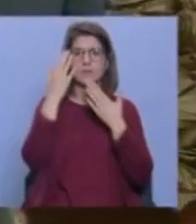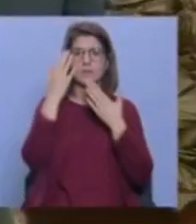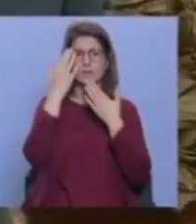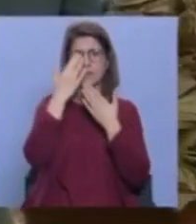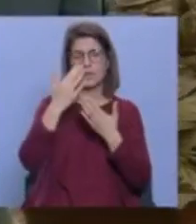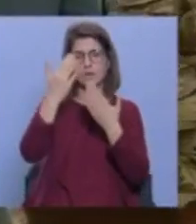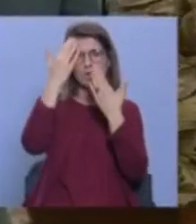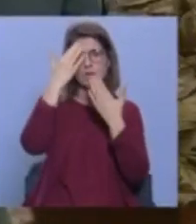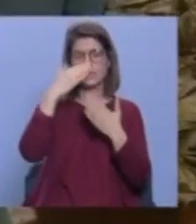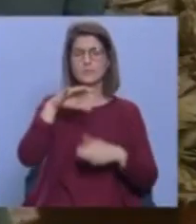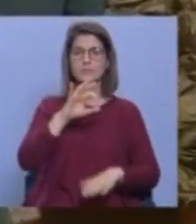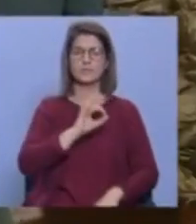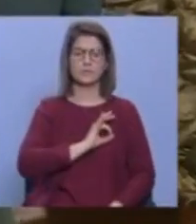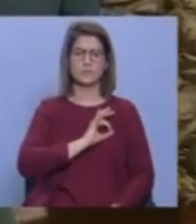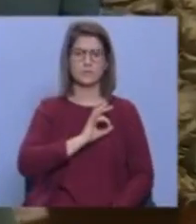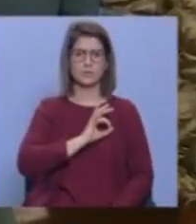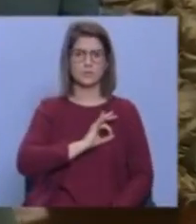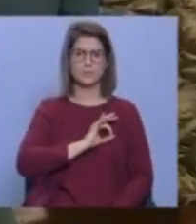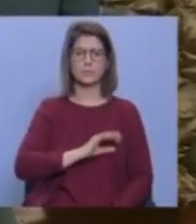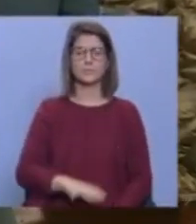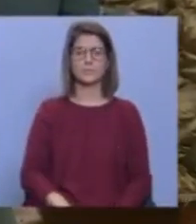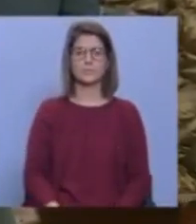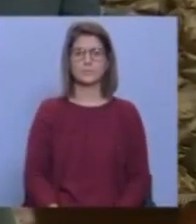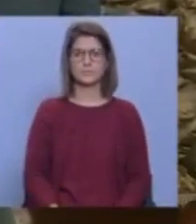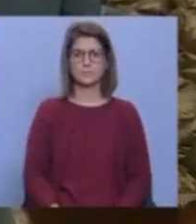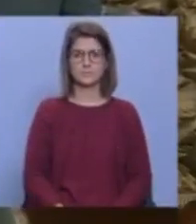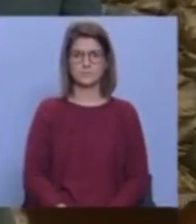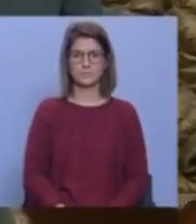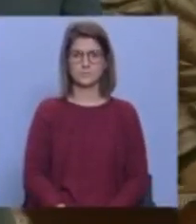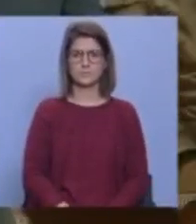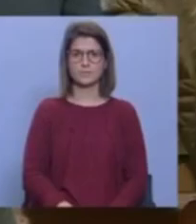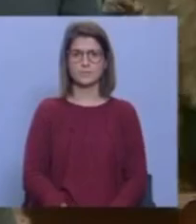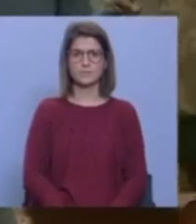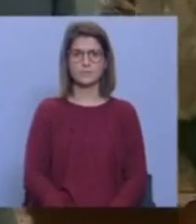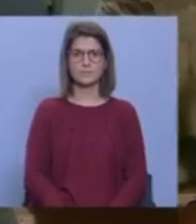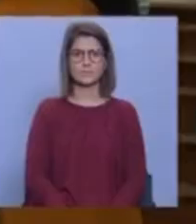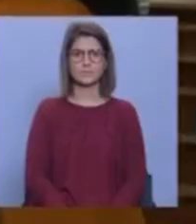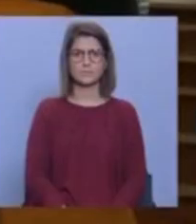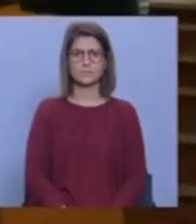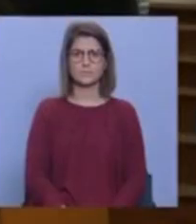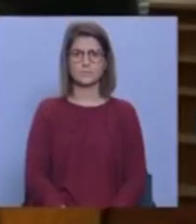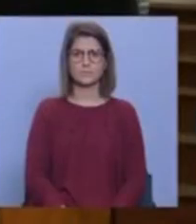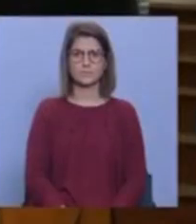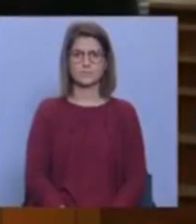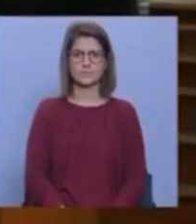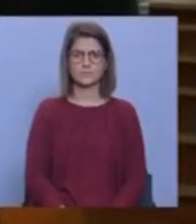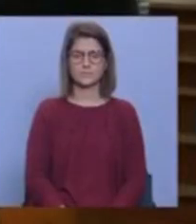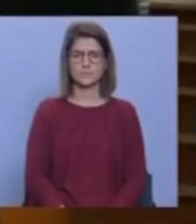Mm-hmm.